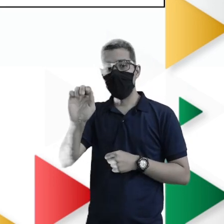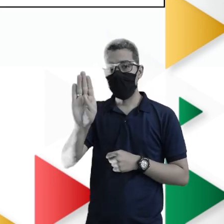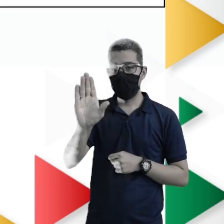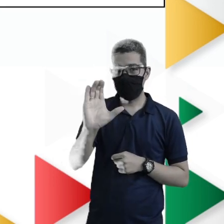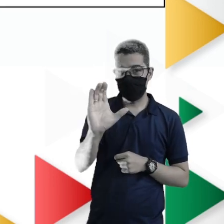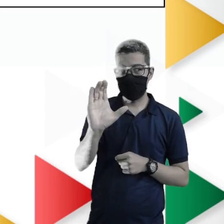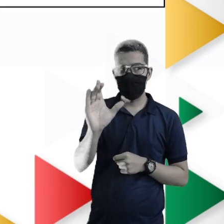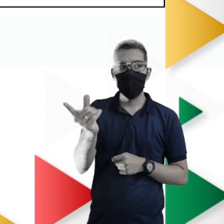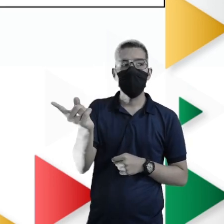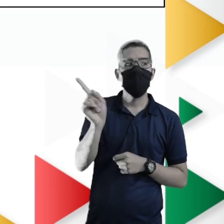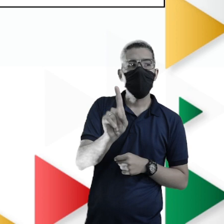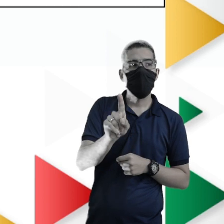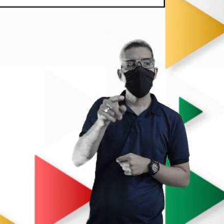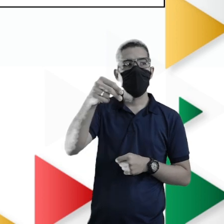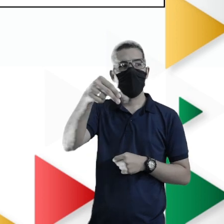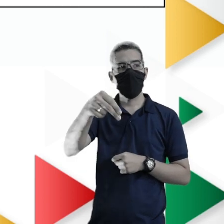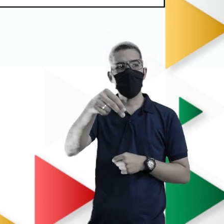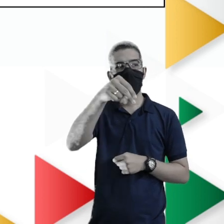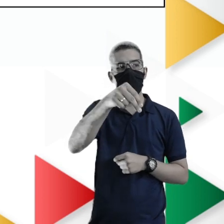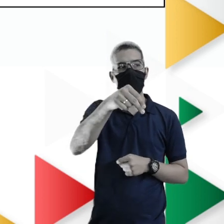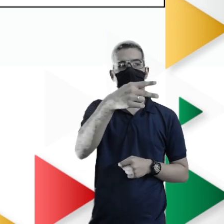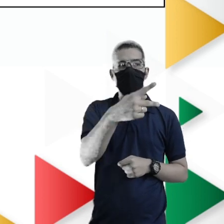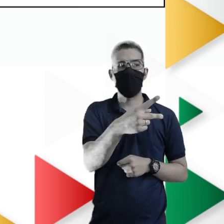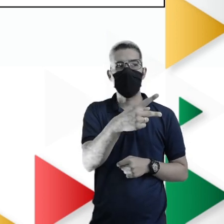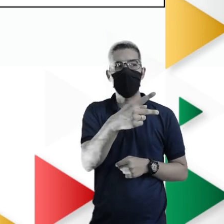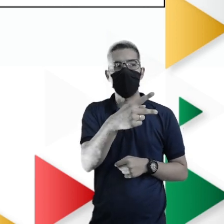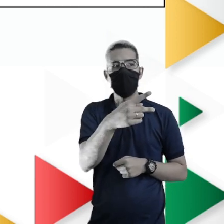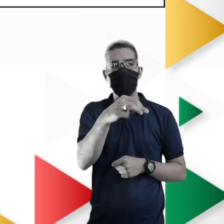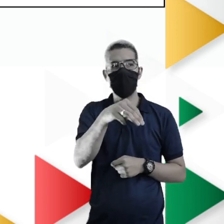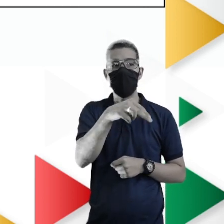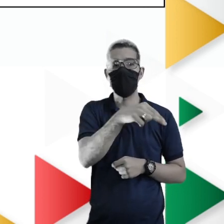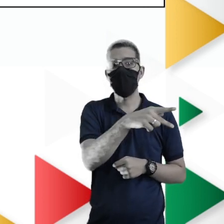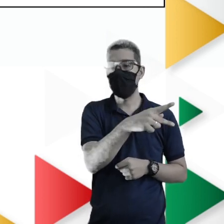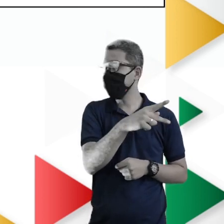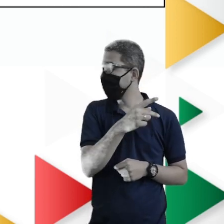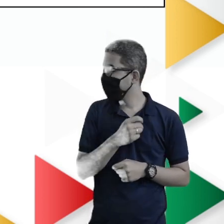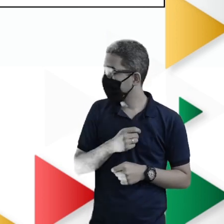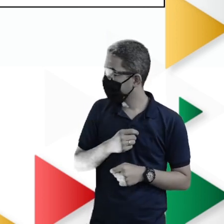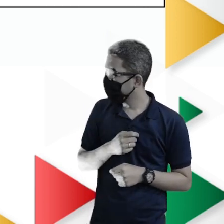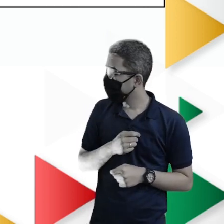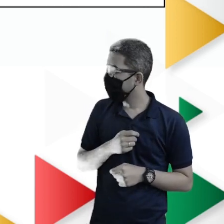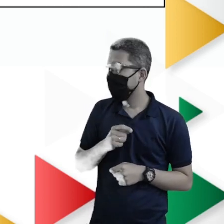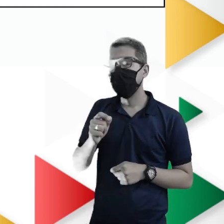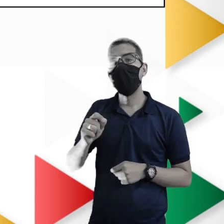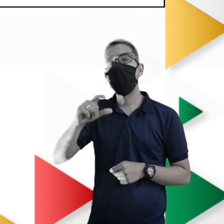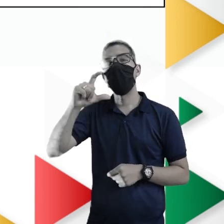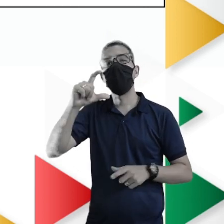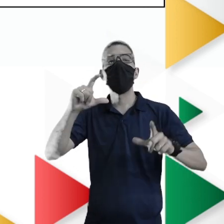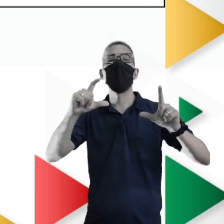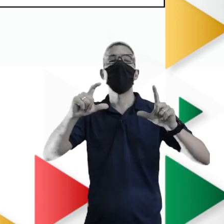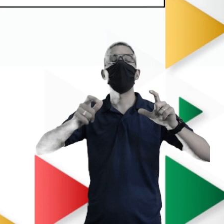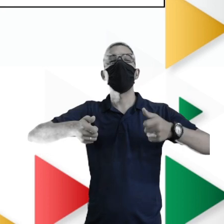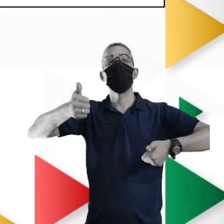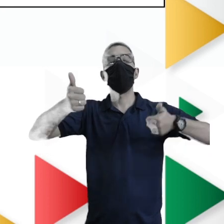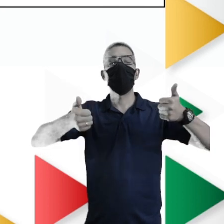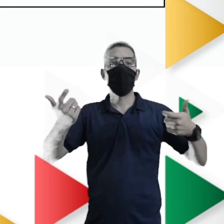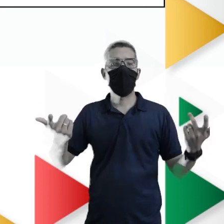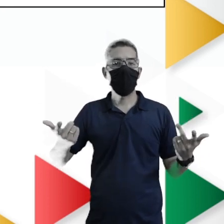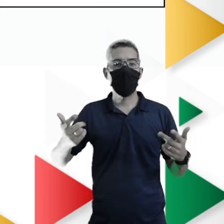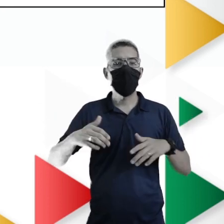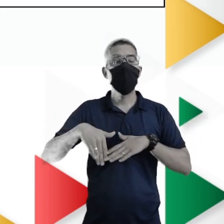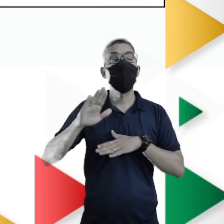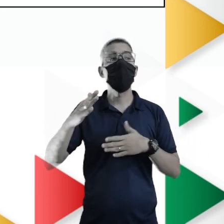ABC e o ângulo MNP. Para saber quem é maior, não vou direcionar para